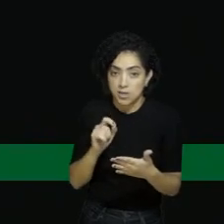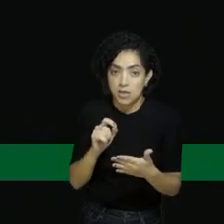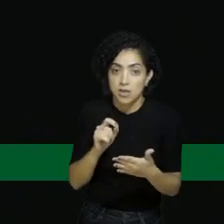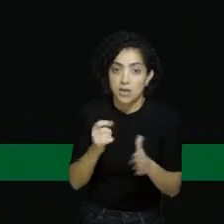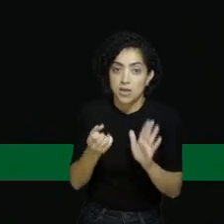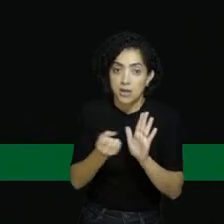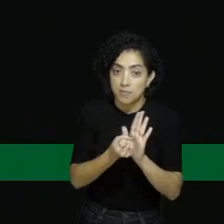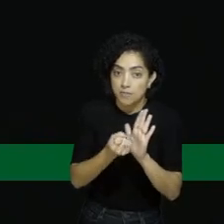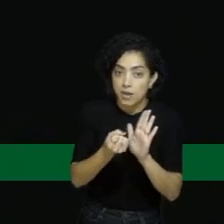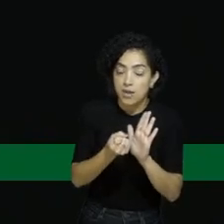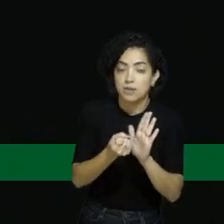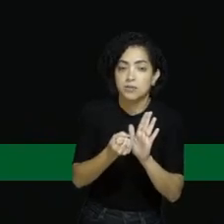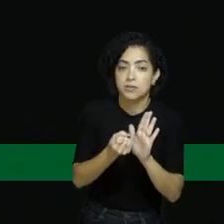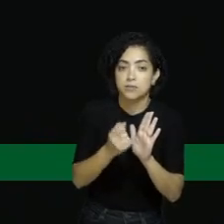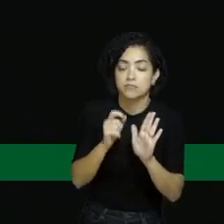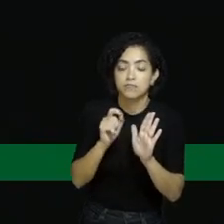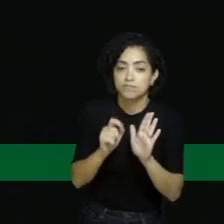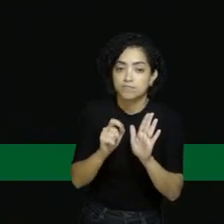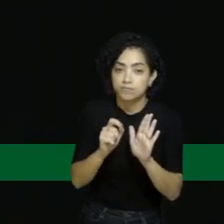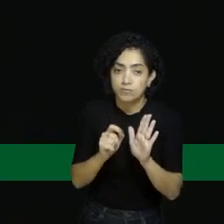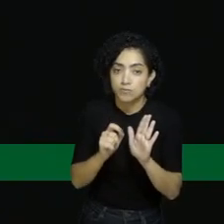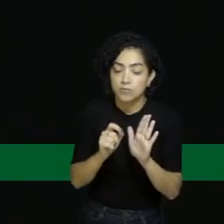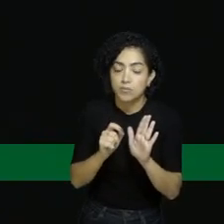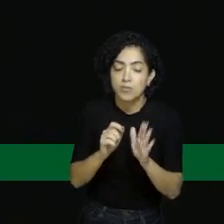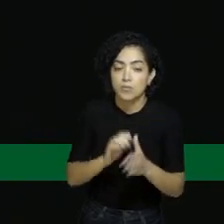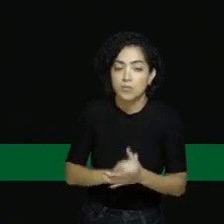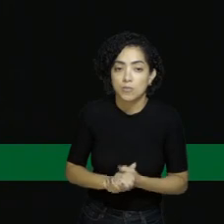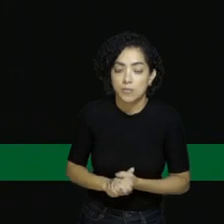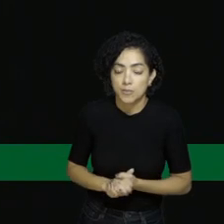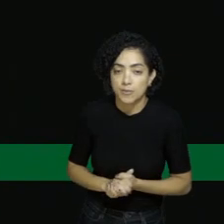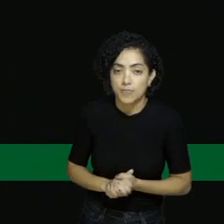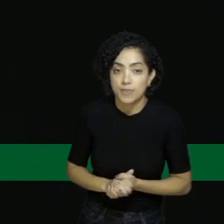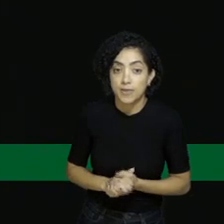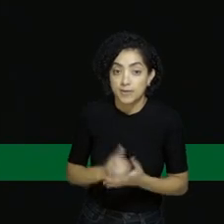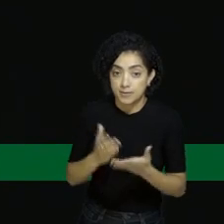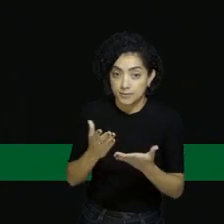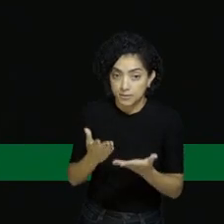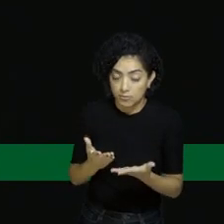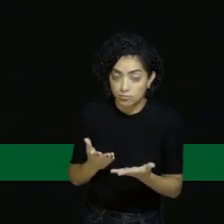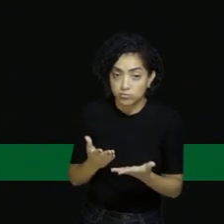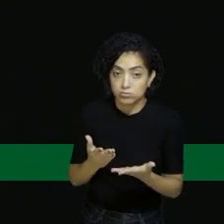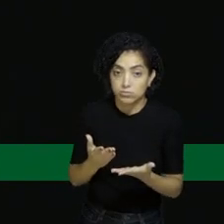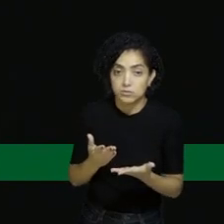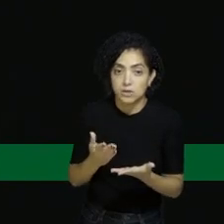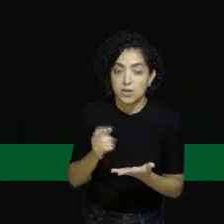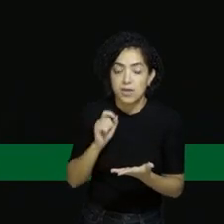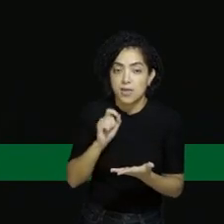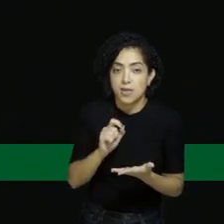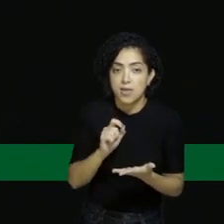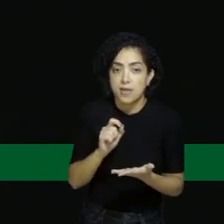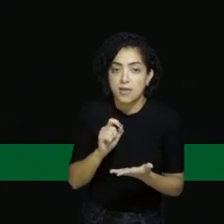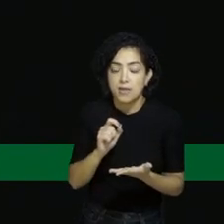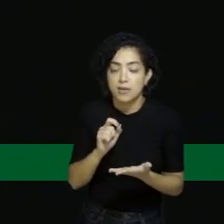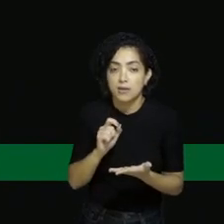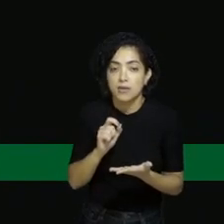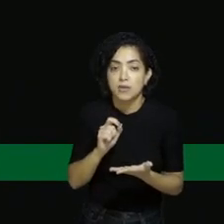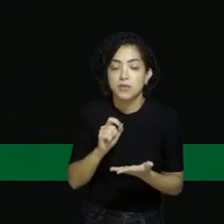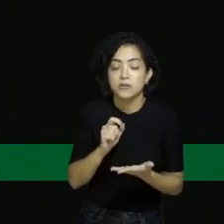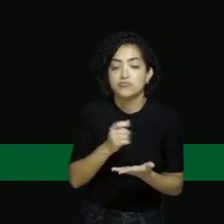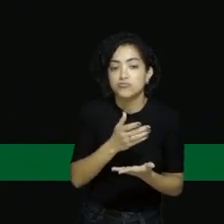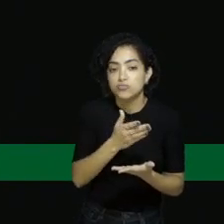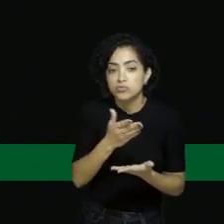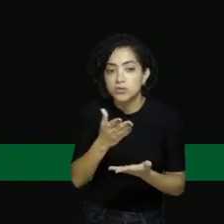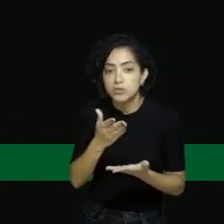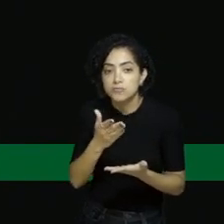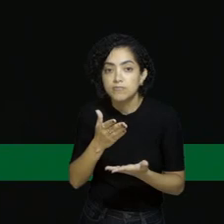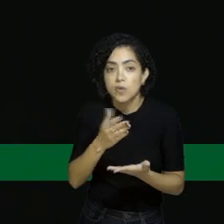emplacam com mais facilidade no mercado. Então, isto é uma forma de levar